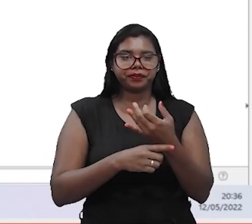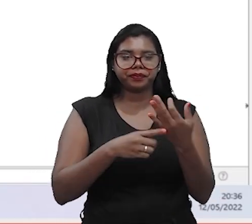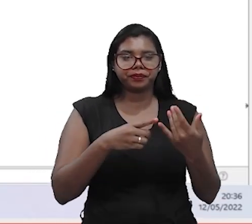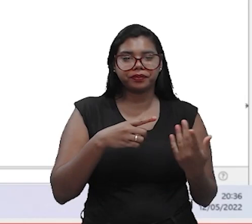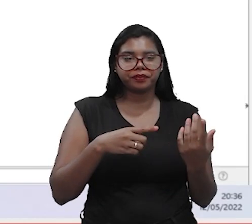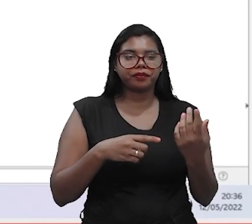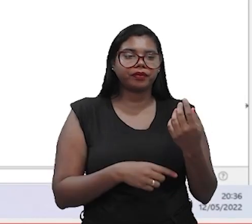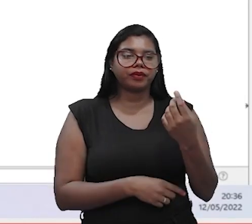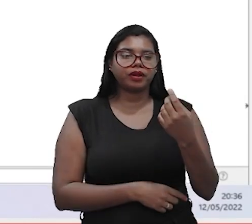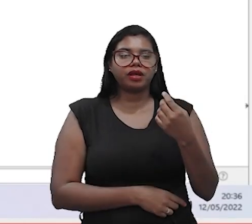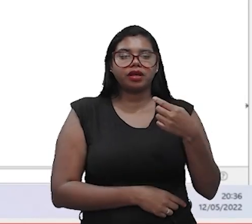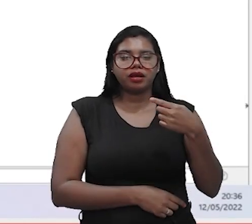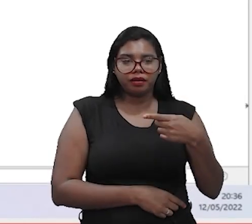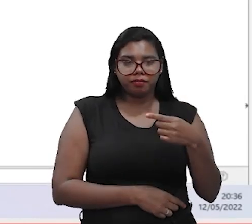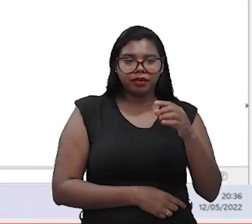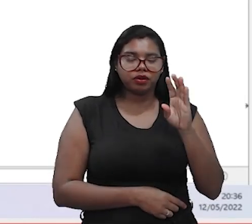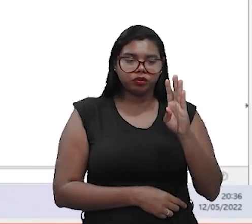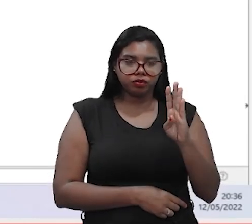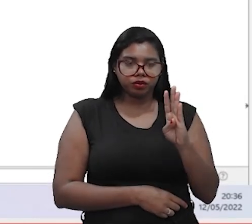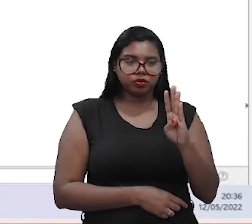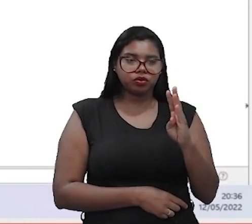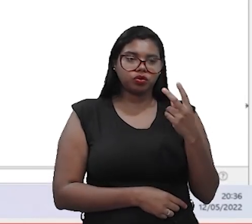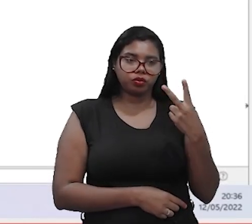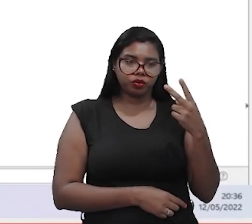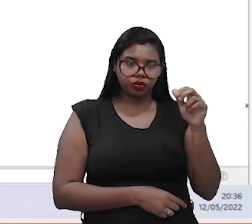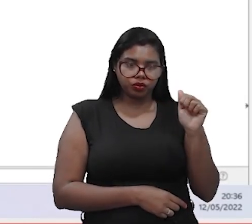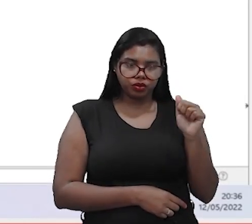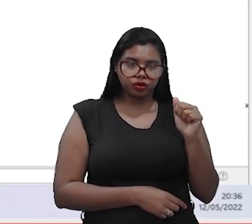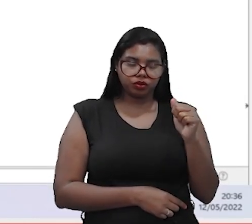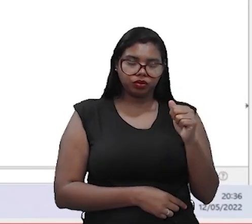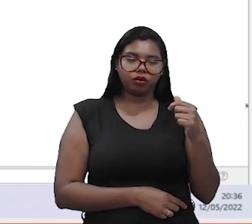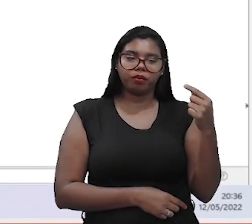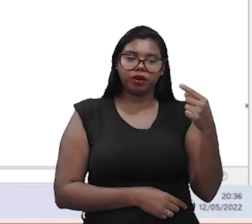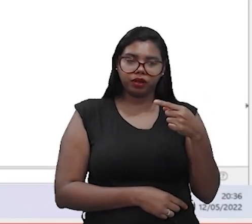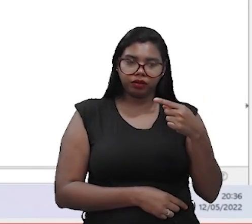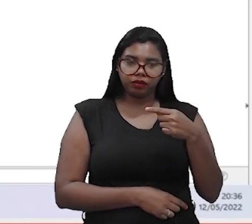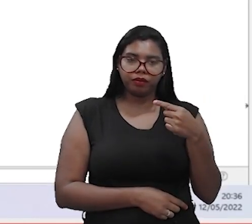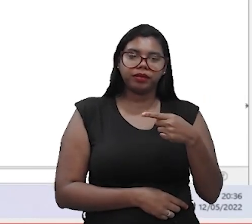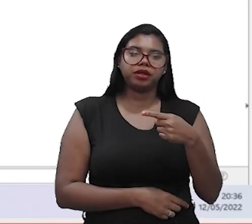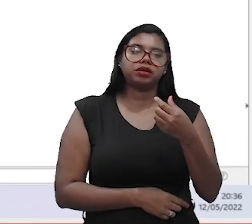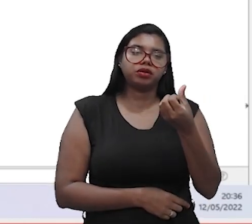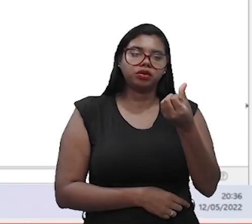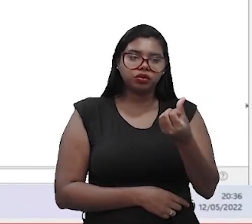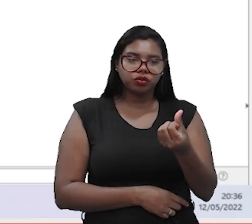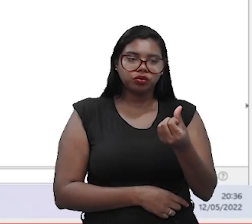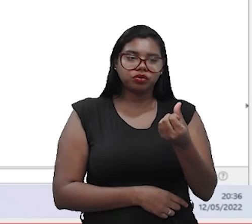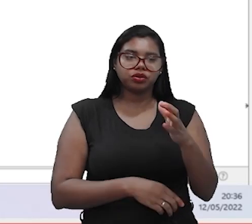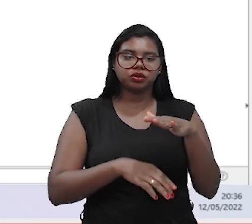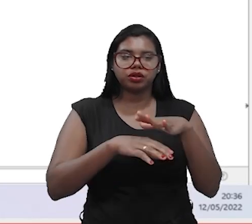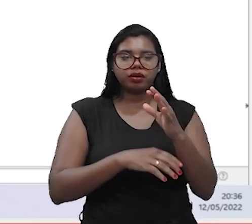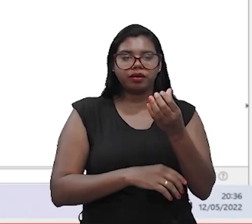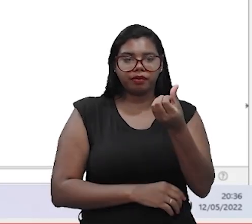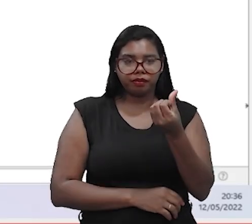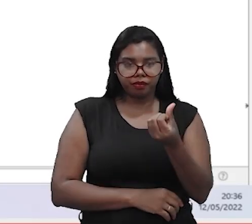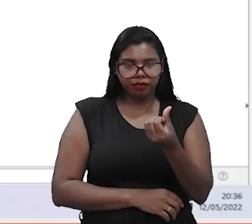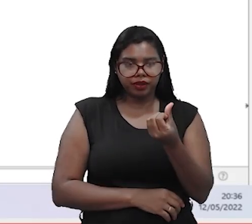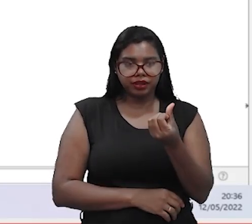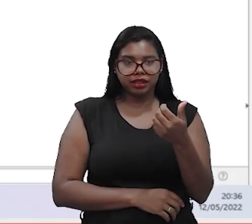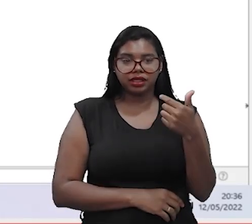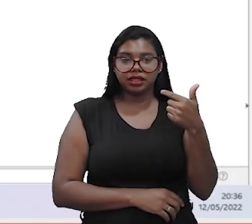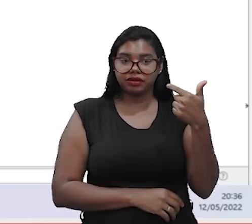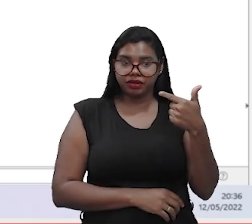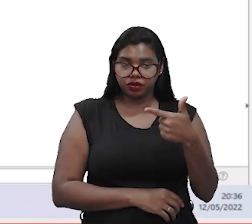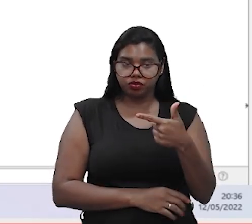B sobre 2A. Como B nosso é negativo, menos 6 dá mais 6. Sobre 2,